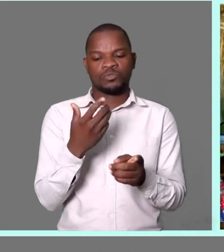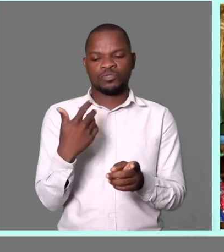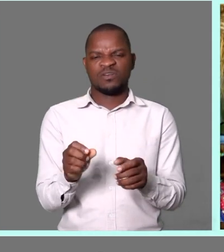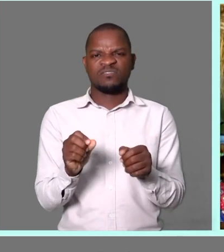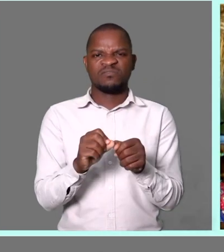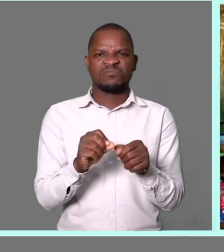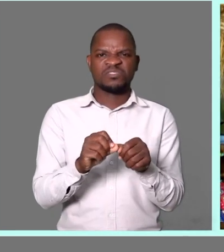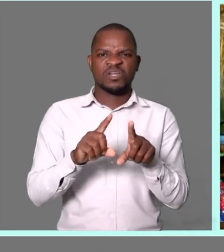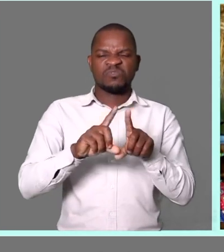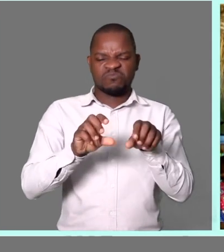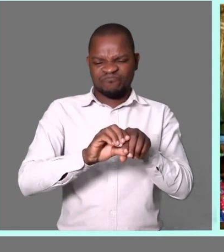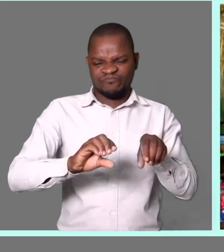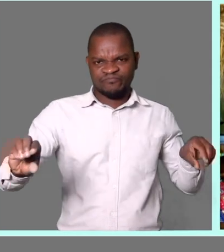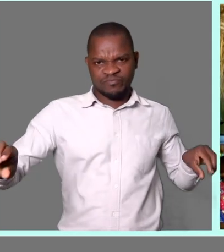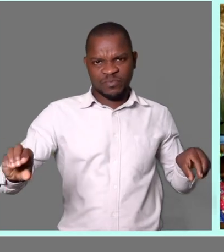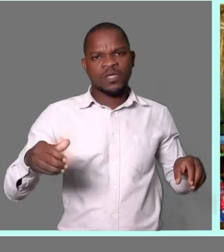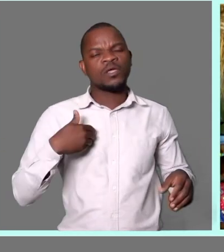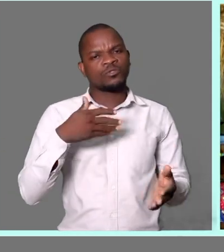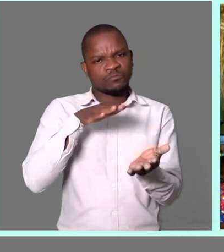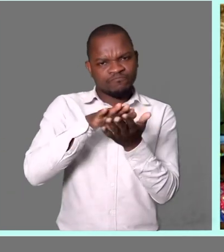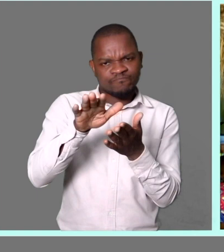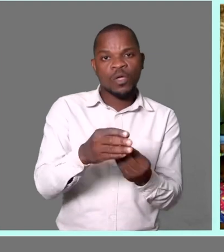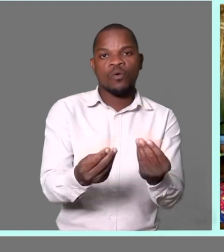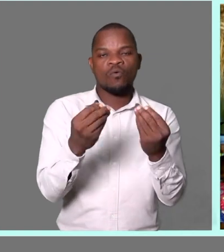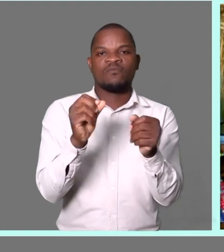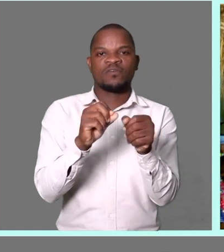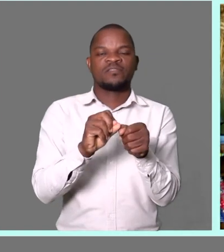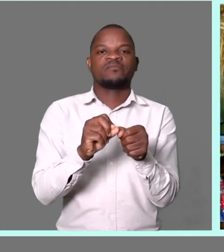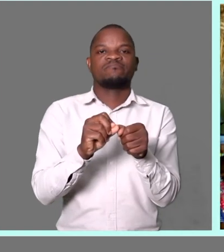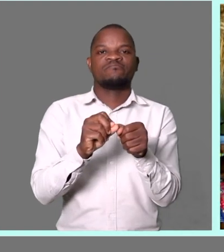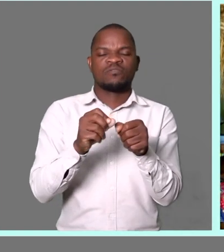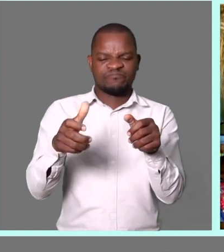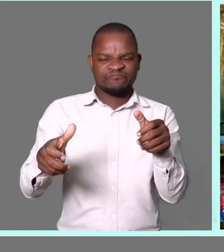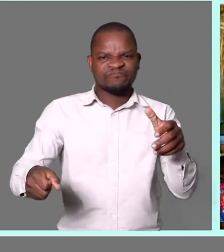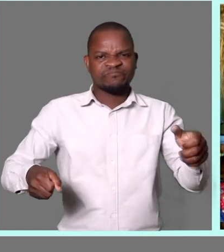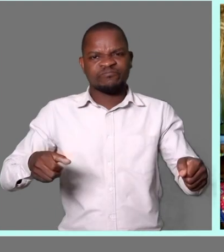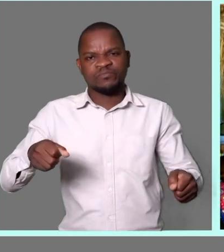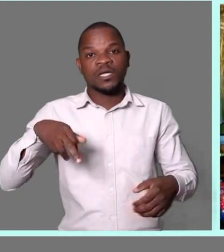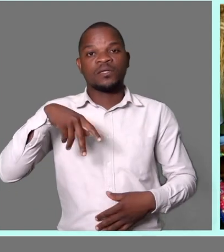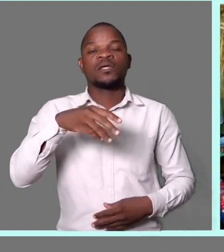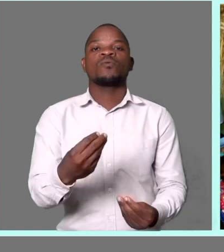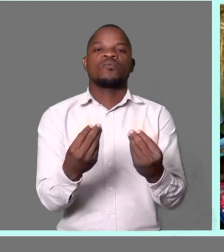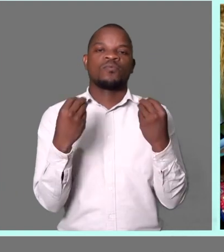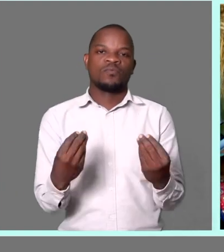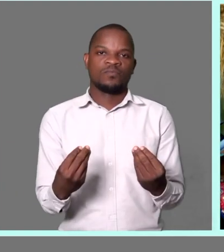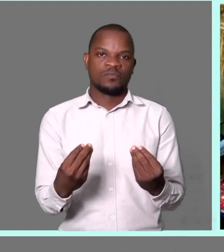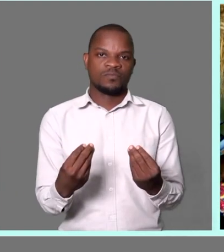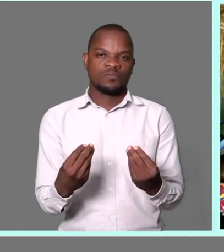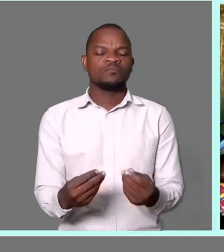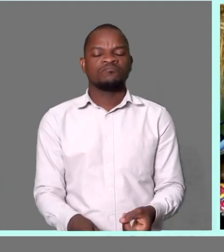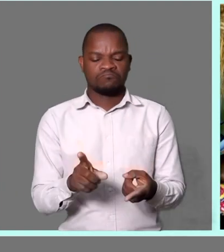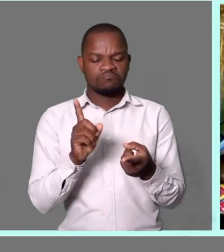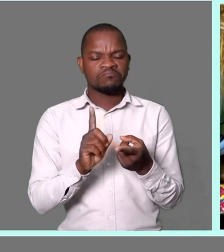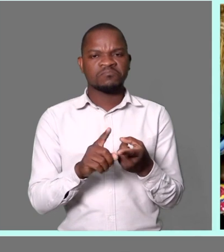fiz uma barra para ela, ensino-lhe como entrar naquela barra e como se movimentar